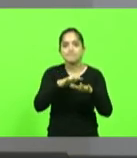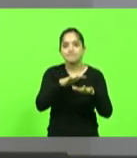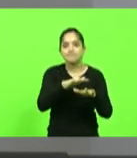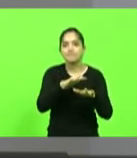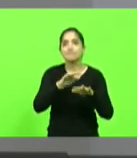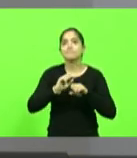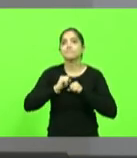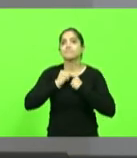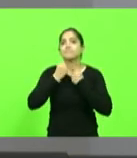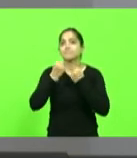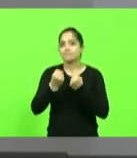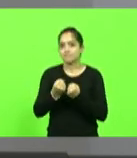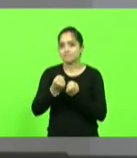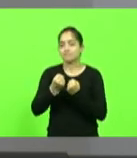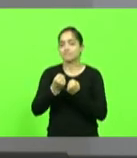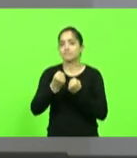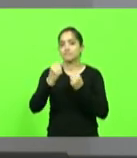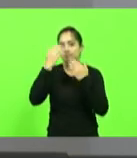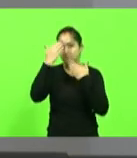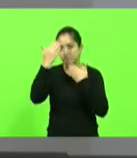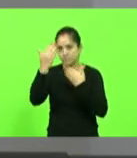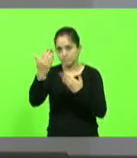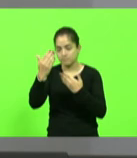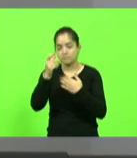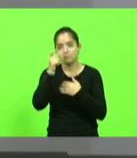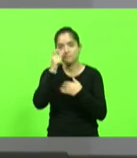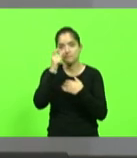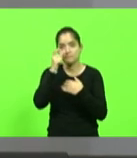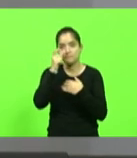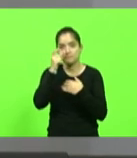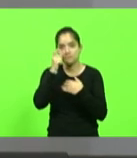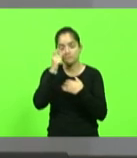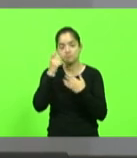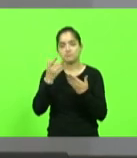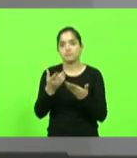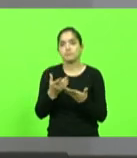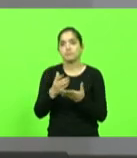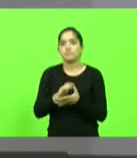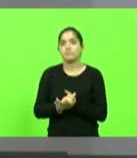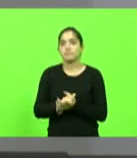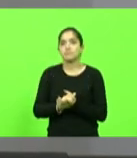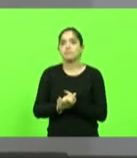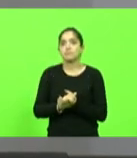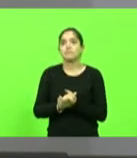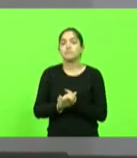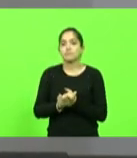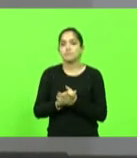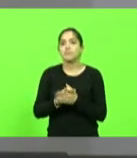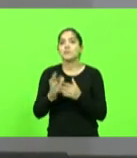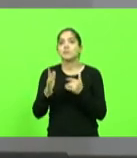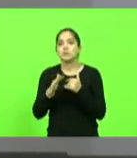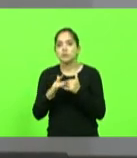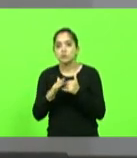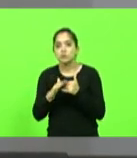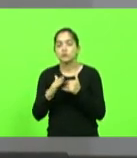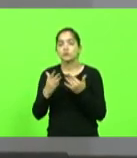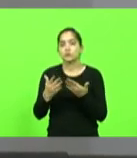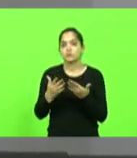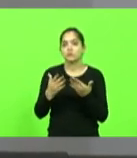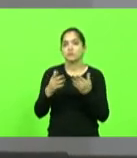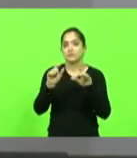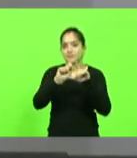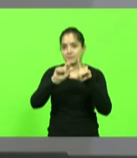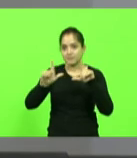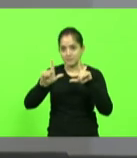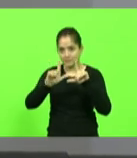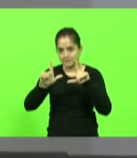SUAS. Agradecer a todas que acompanharam e todos, né? Pelo YouTube também, pela TV AL, muito obrigada.